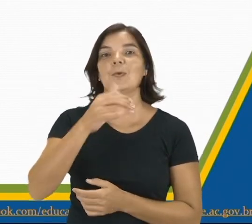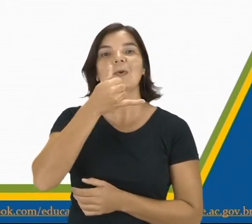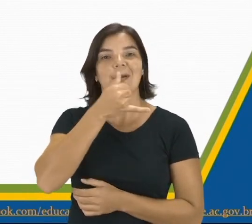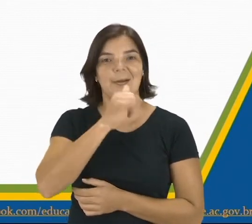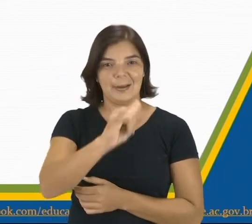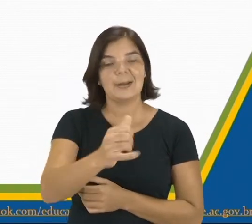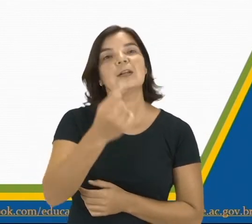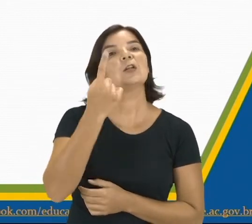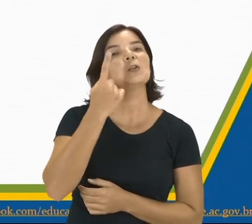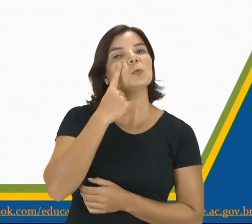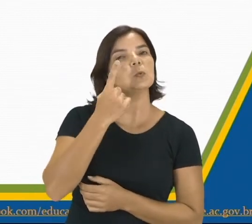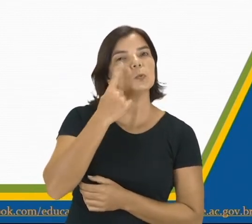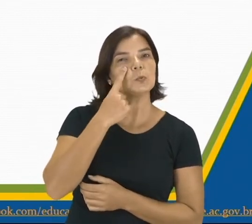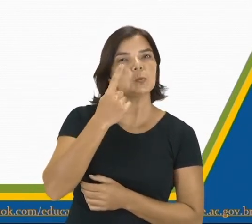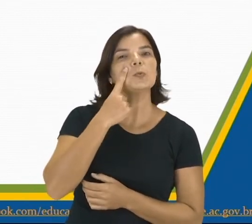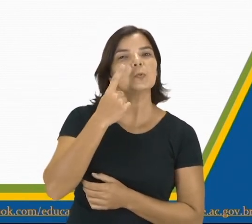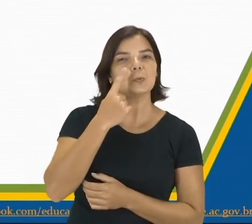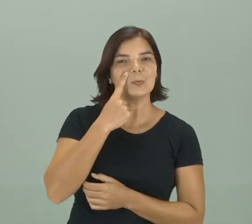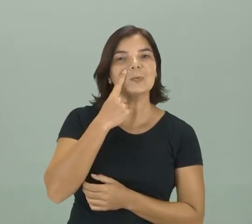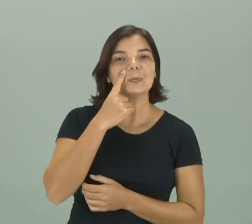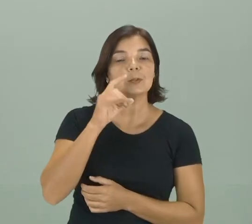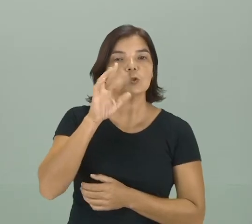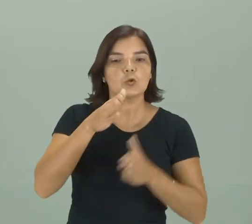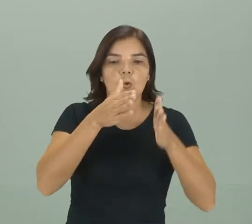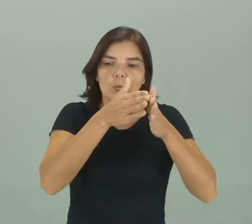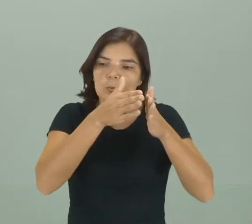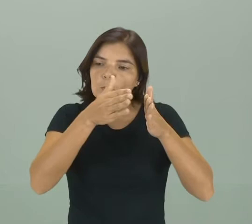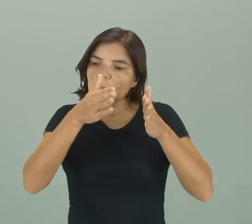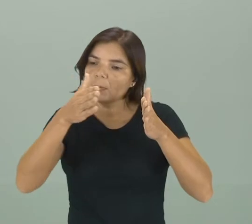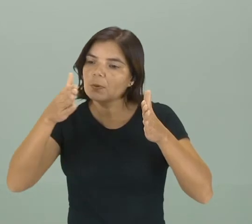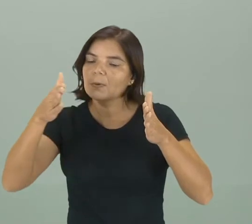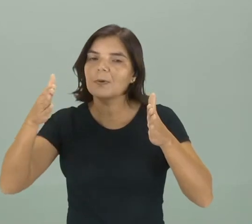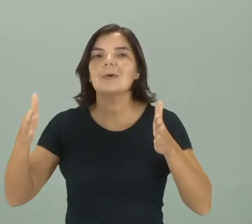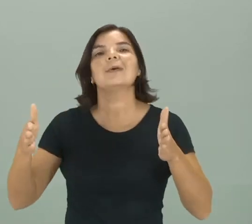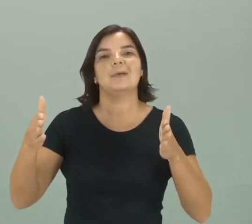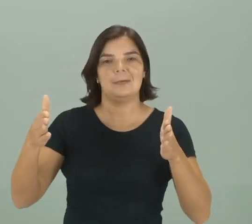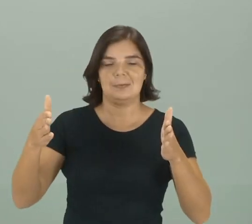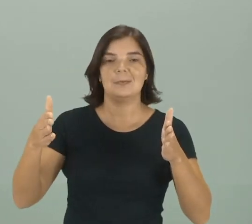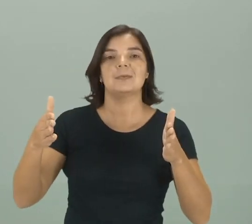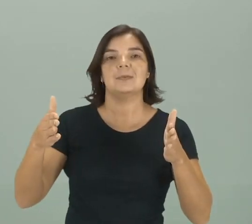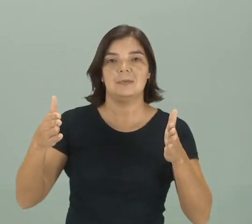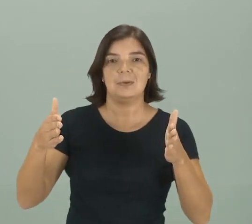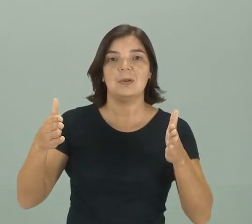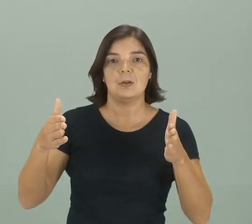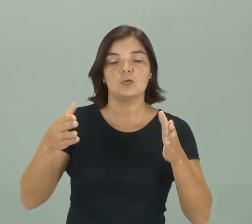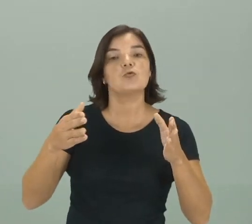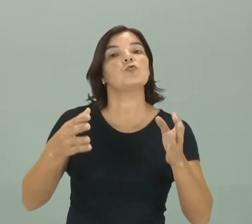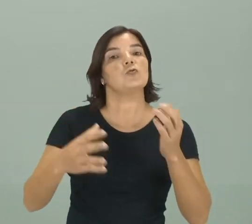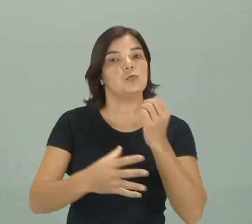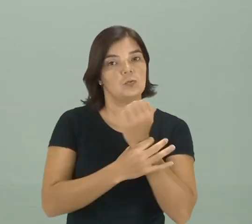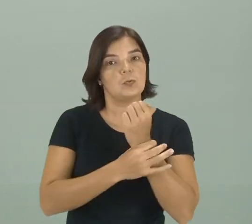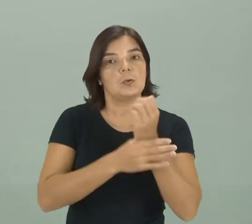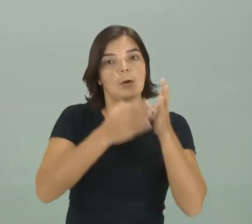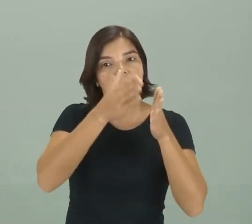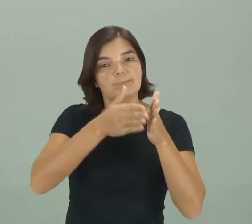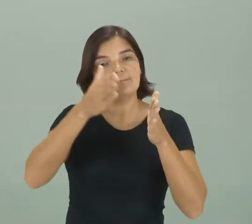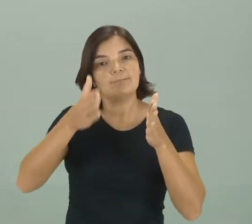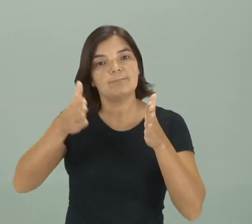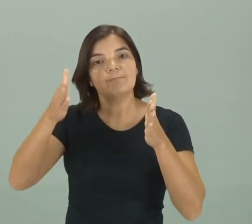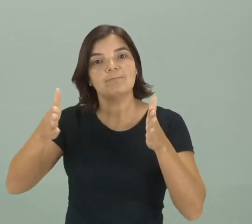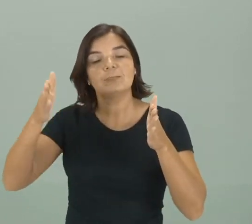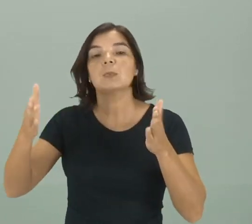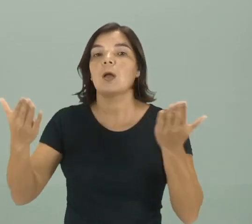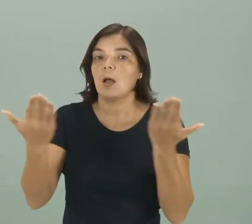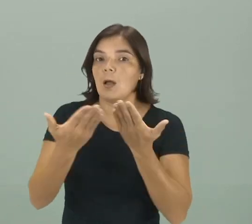agora esses elétrons em um só sentido e direção, de forma controlada e ordenada. Então, esse